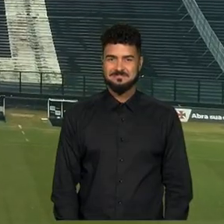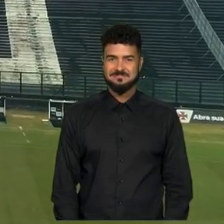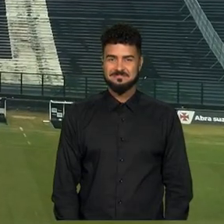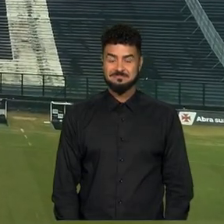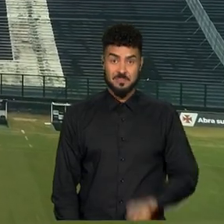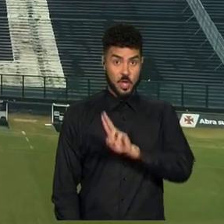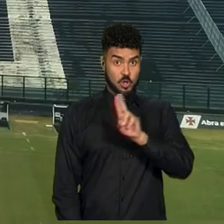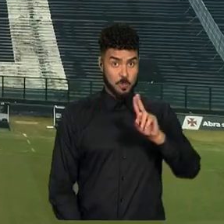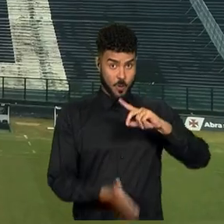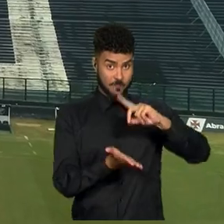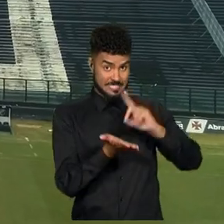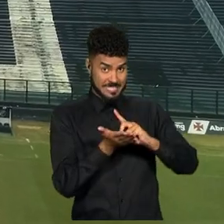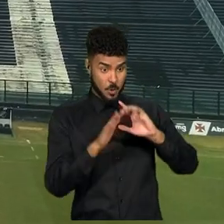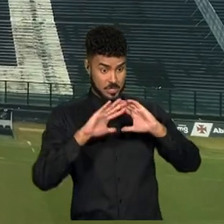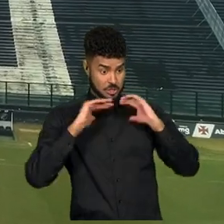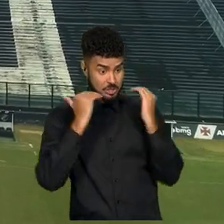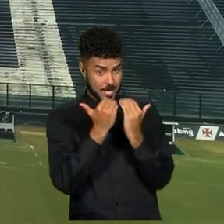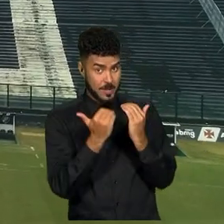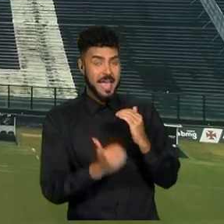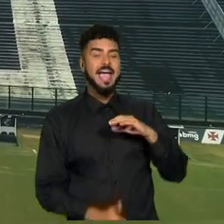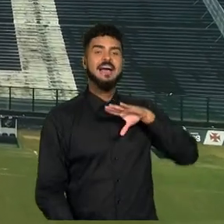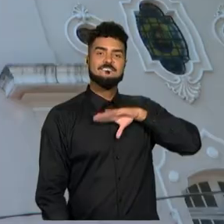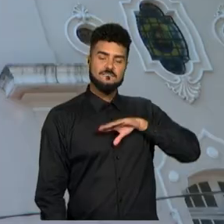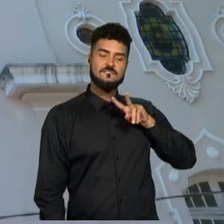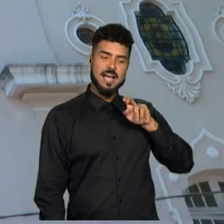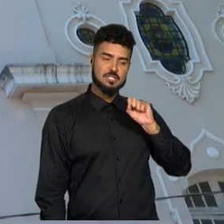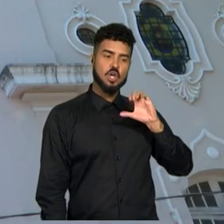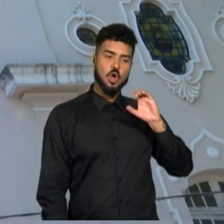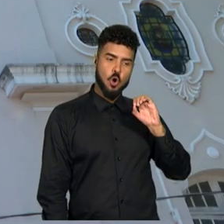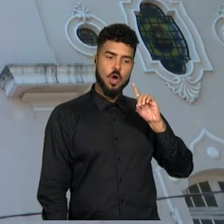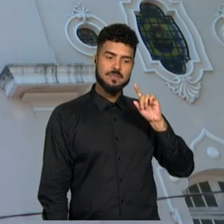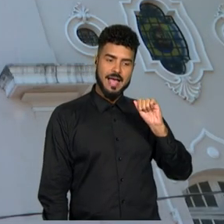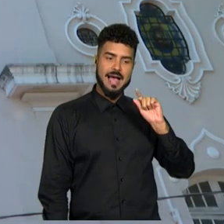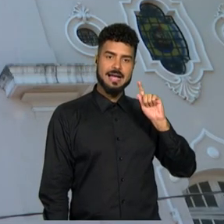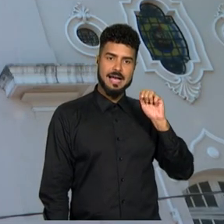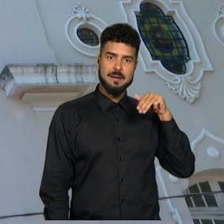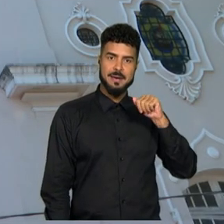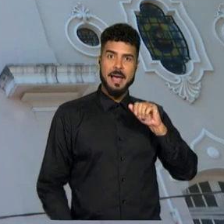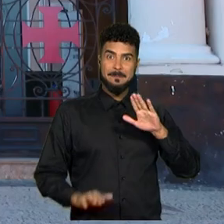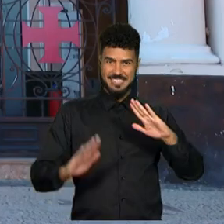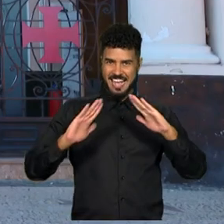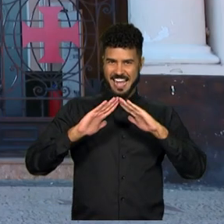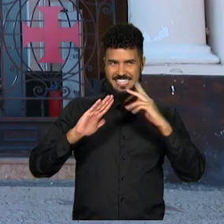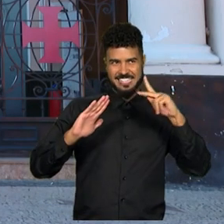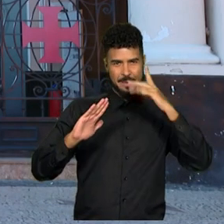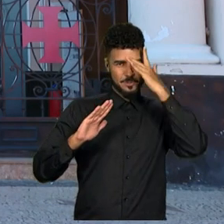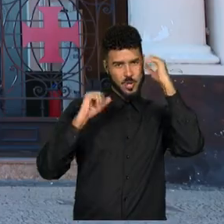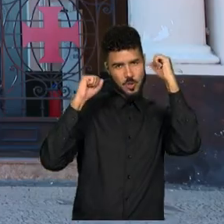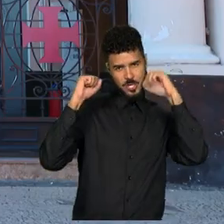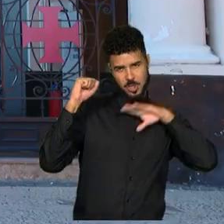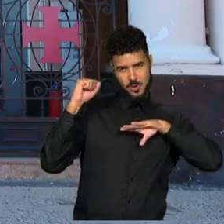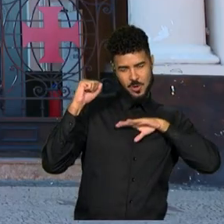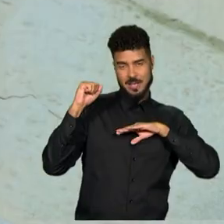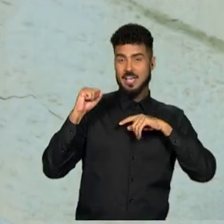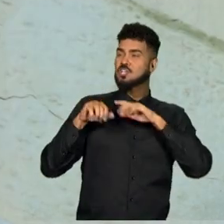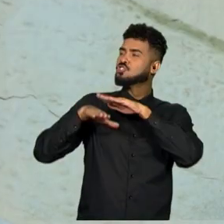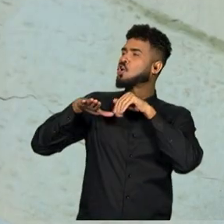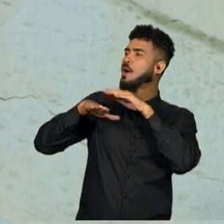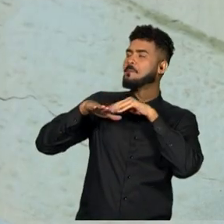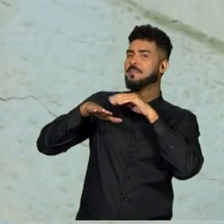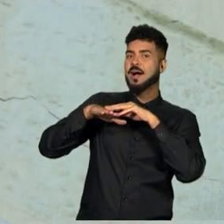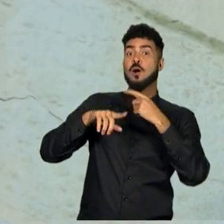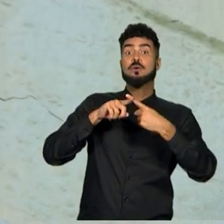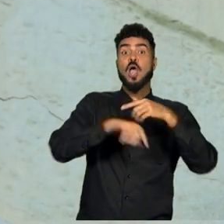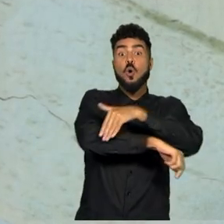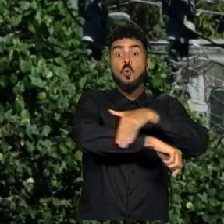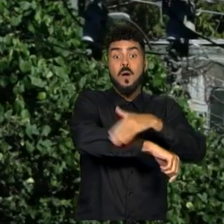O nome oficial do estádio é Vasco da Gama, mas a Casa dos Cruz Maltinos é conhecida mesmo por causa da rua